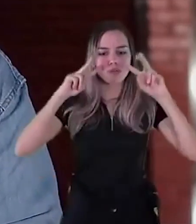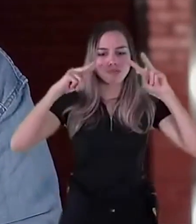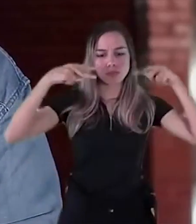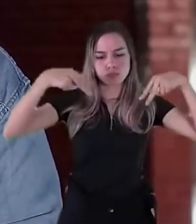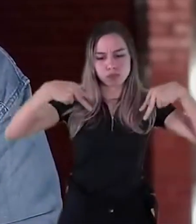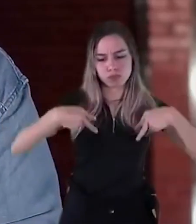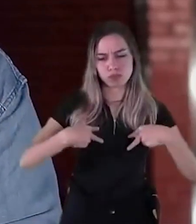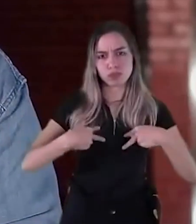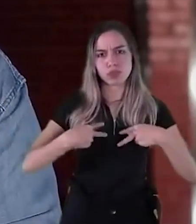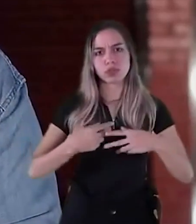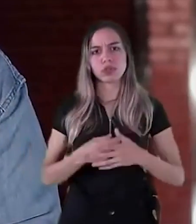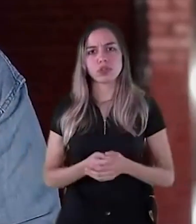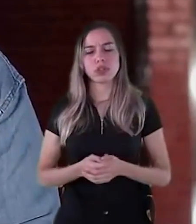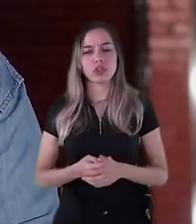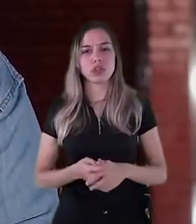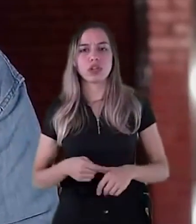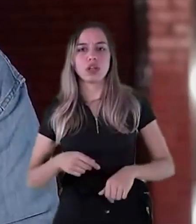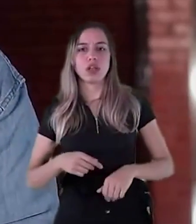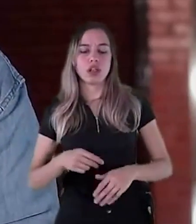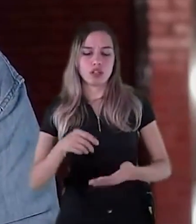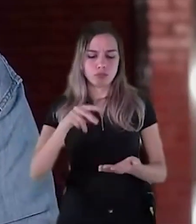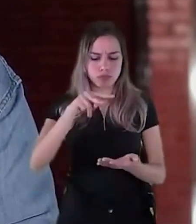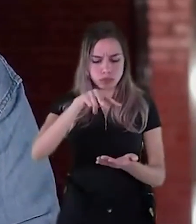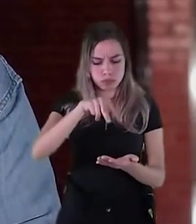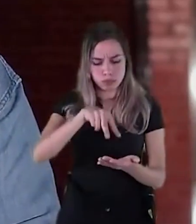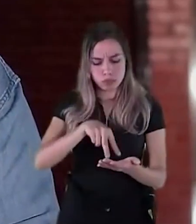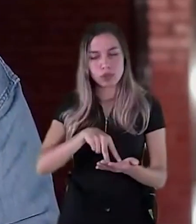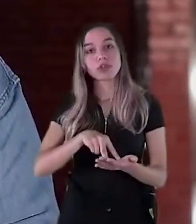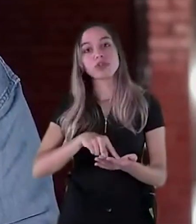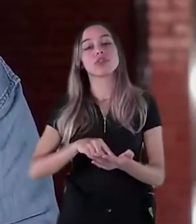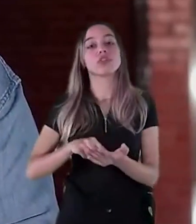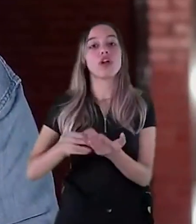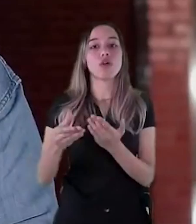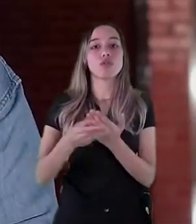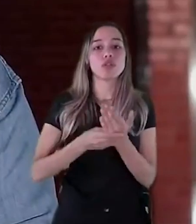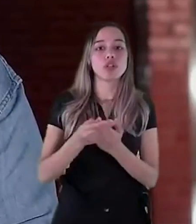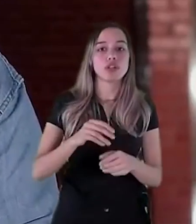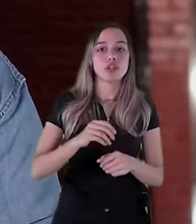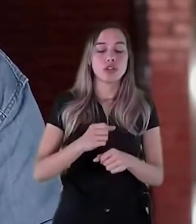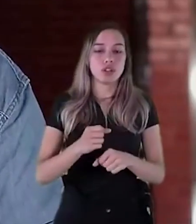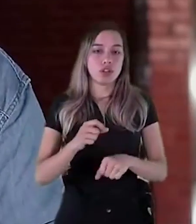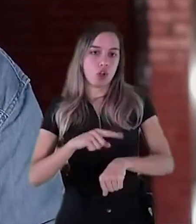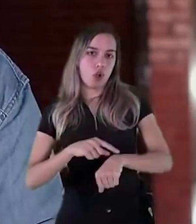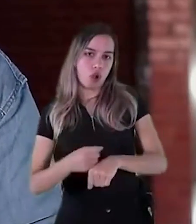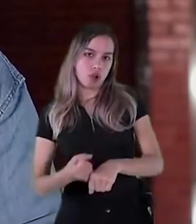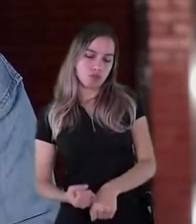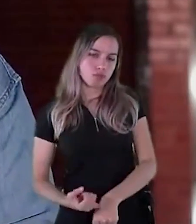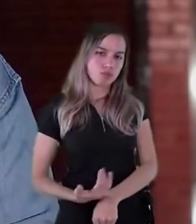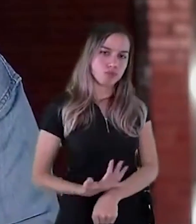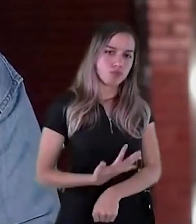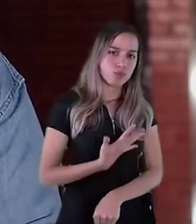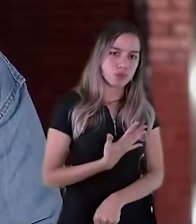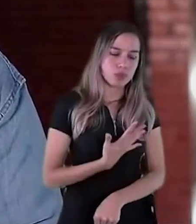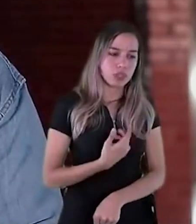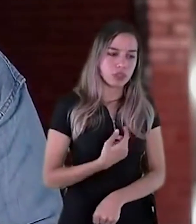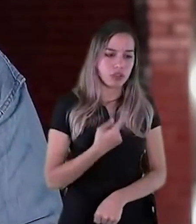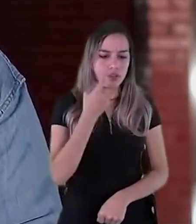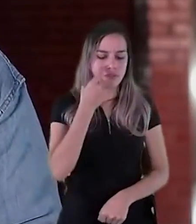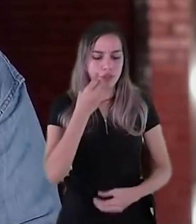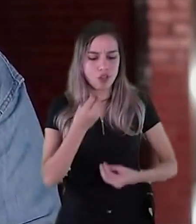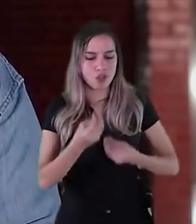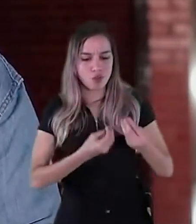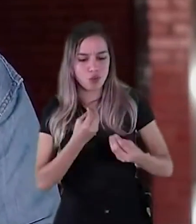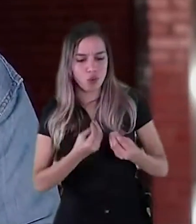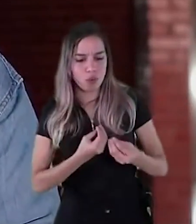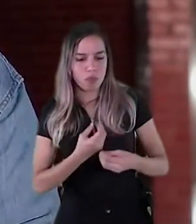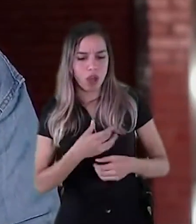Hora da Essência, que tem um pouco das maiores dores do mundo, ouvir todas as dores da separação,